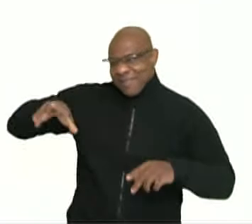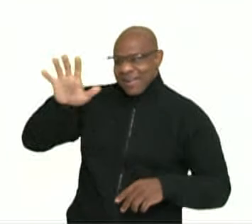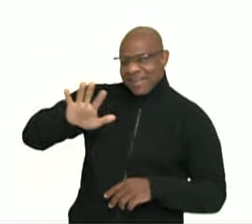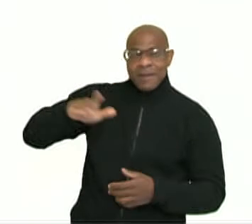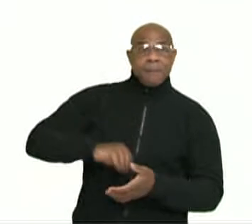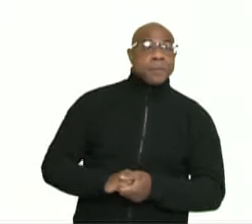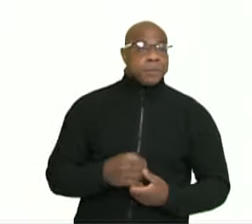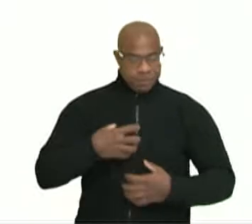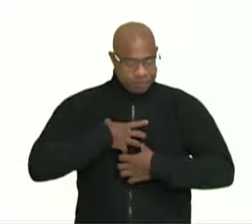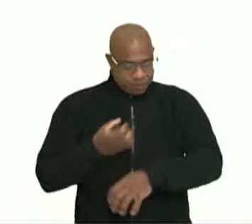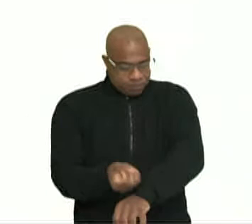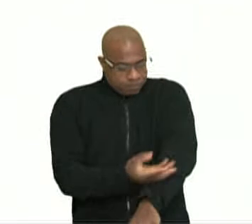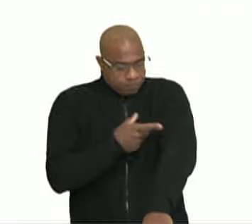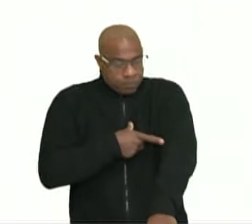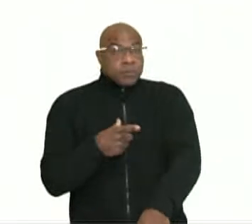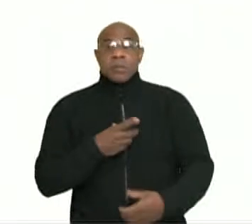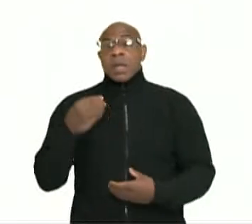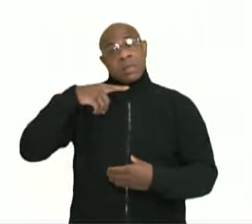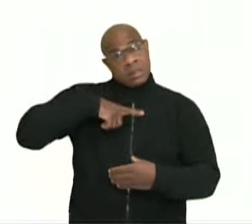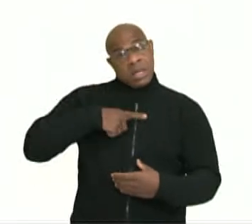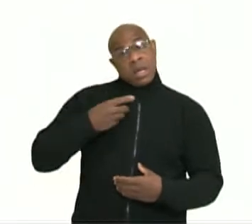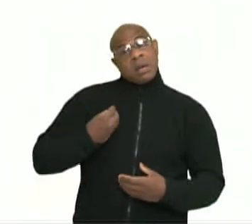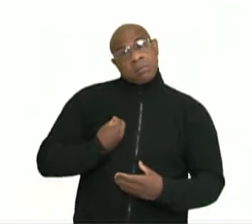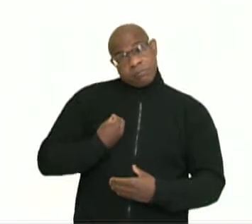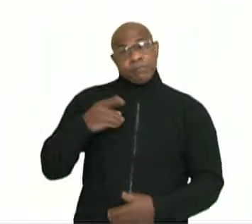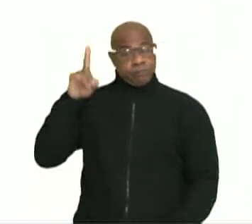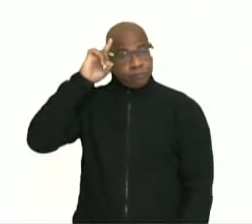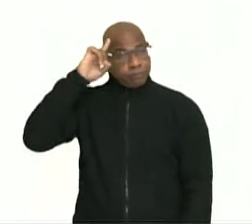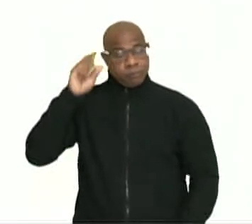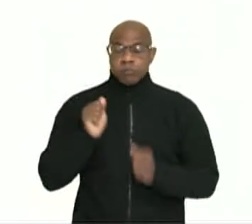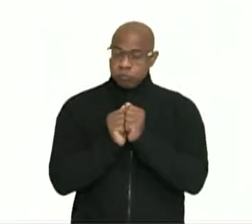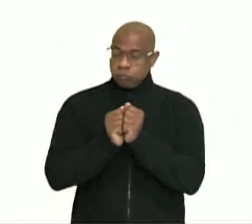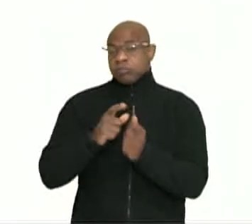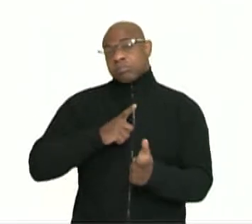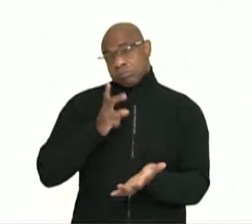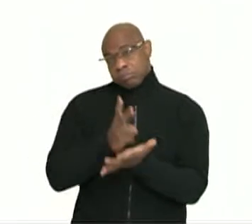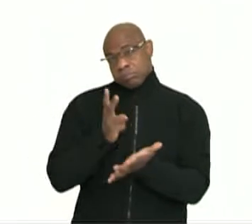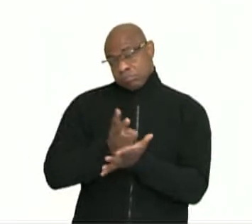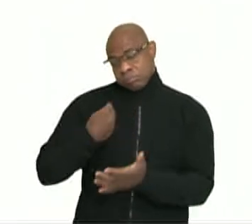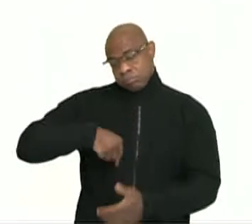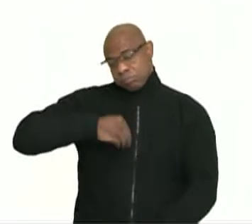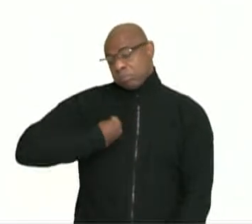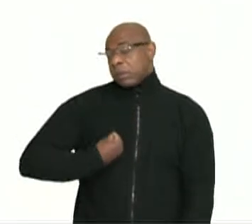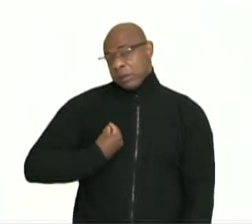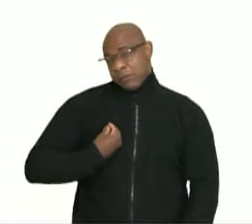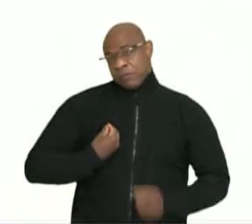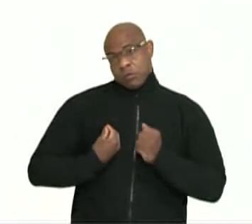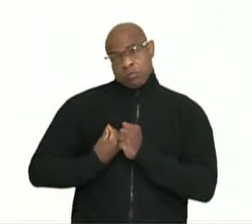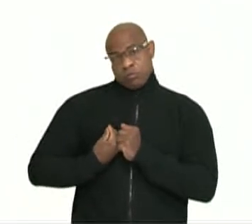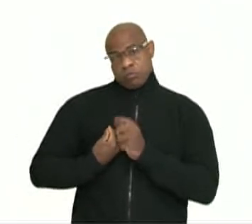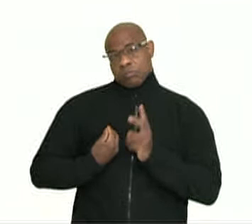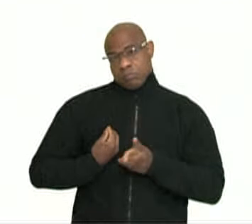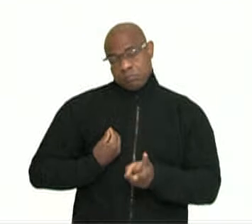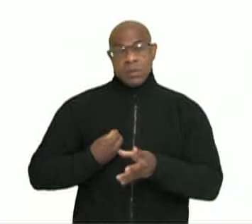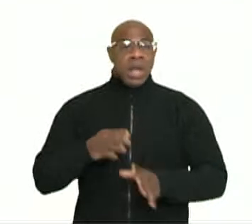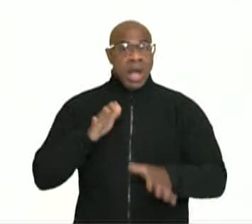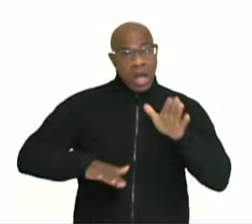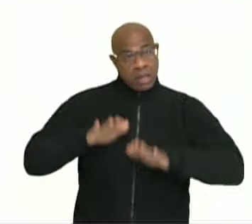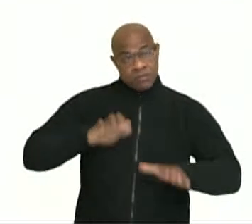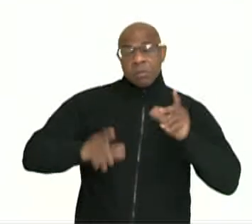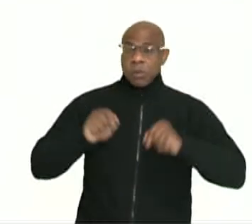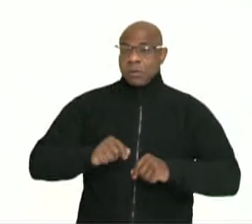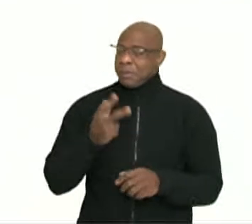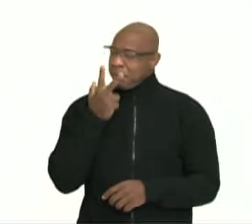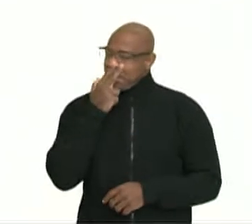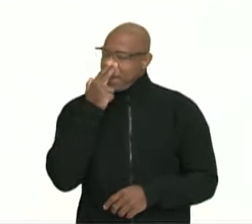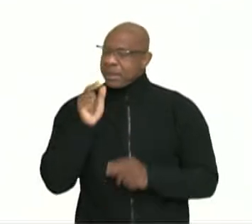As emoções fazem parte do nosso dia a dia, ponto. Fazem parte do nosso ser, né? Às vezes, pode parecer